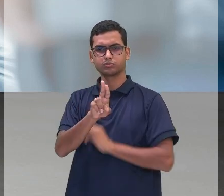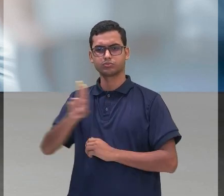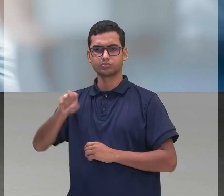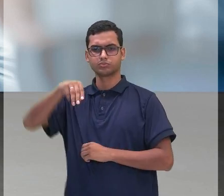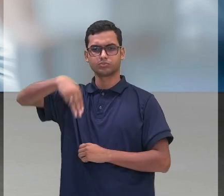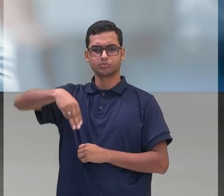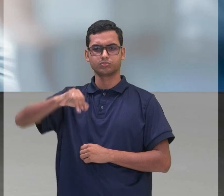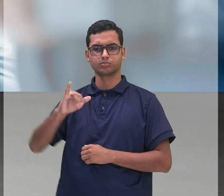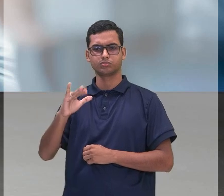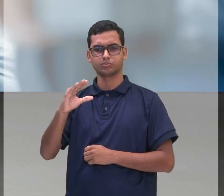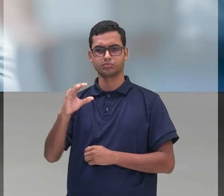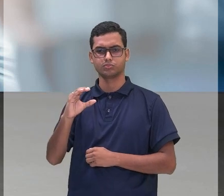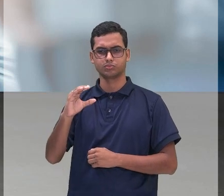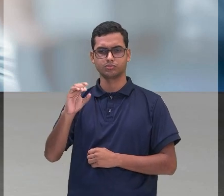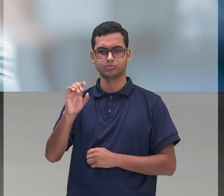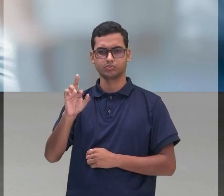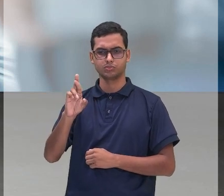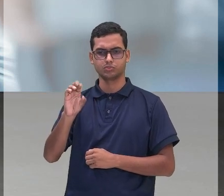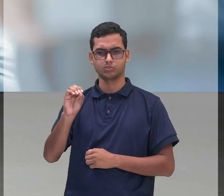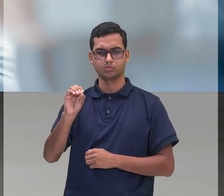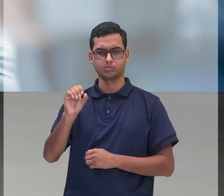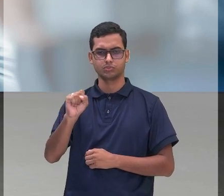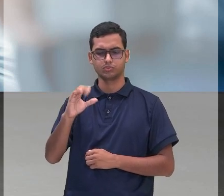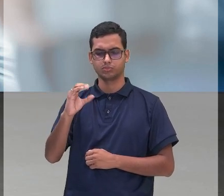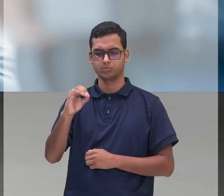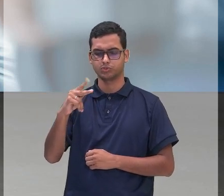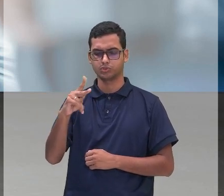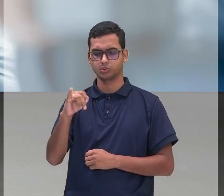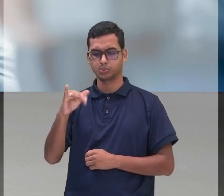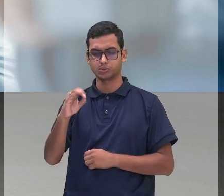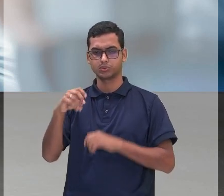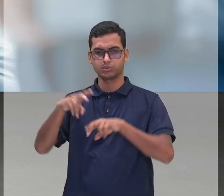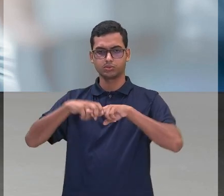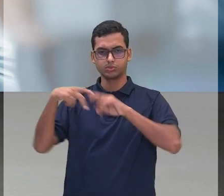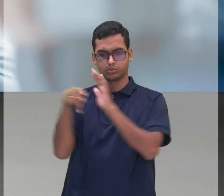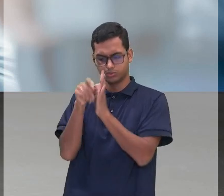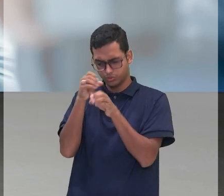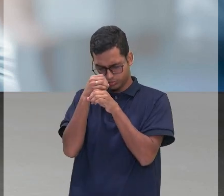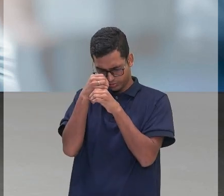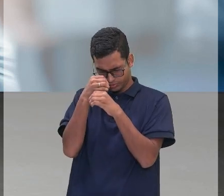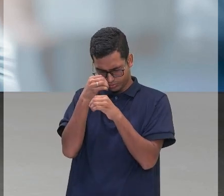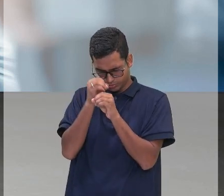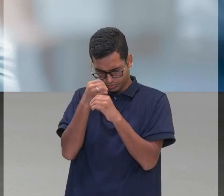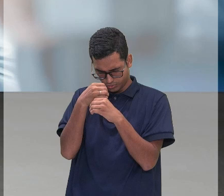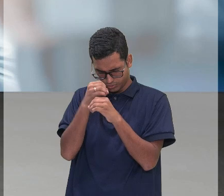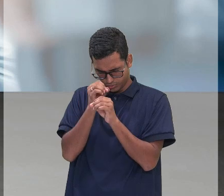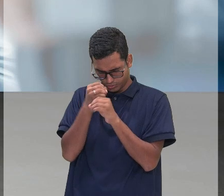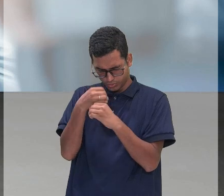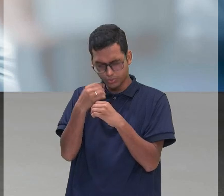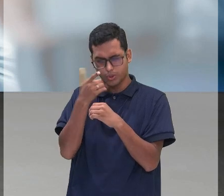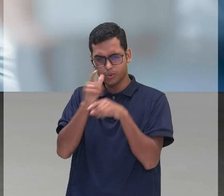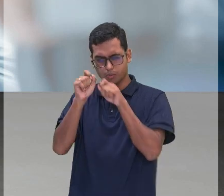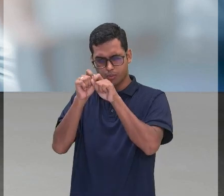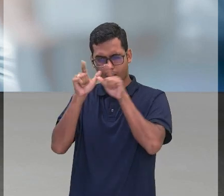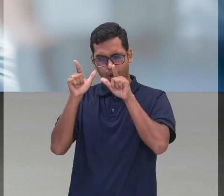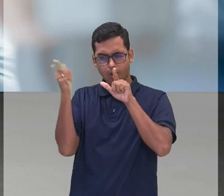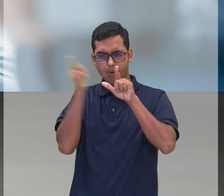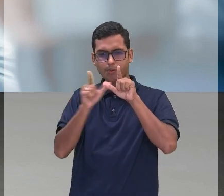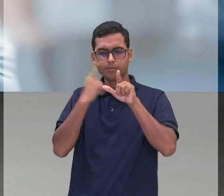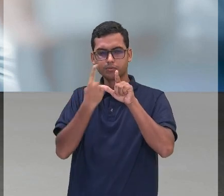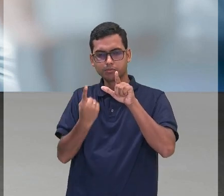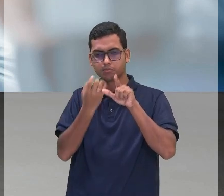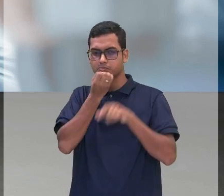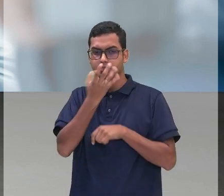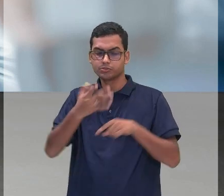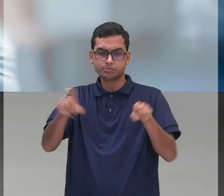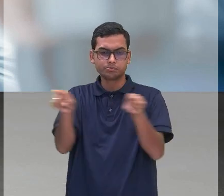sua constituição existem lentes que são de aumento. Né? Então, se nós estamos falando ali de micro-organismo,